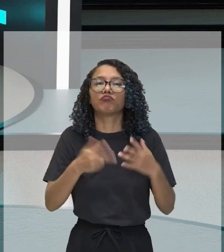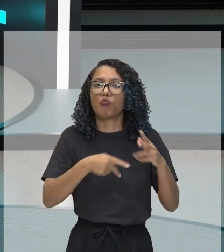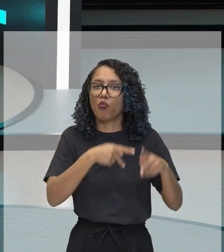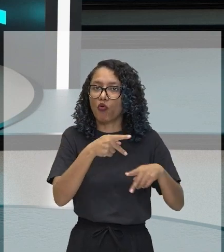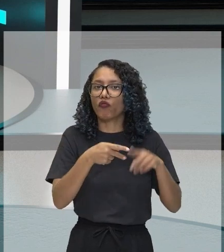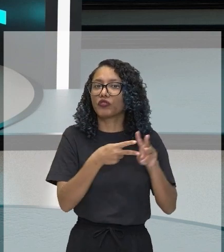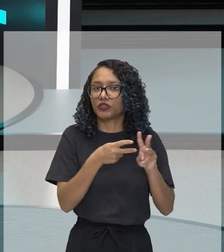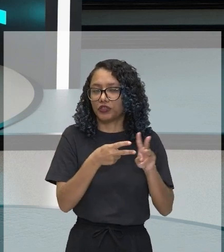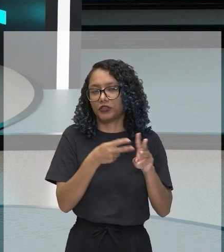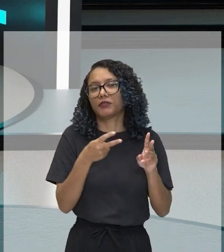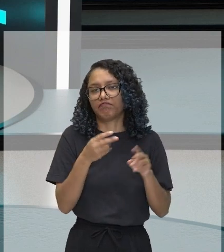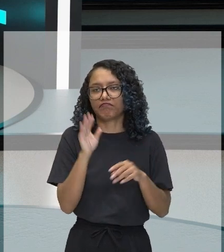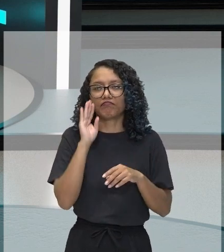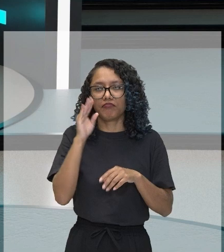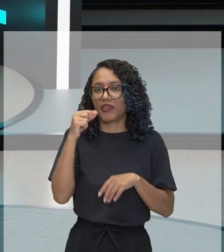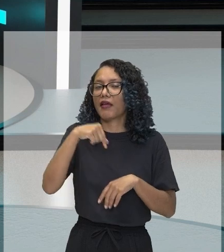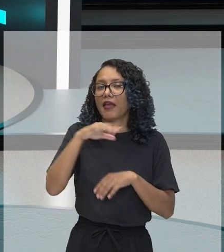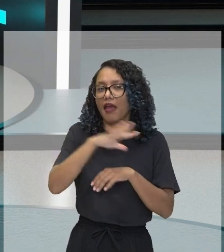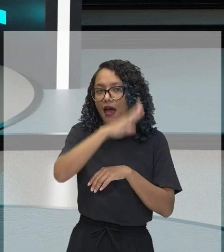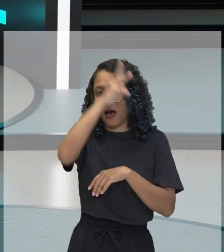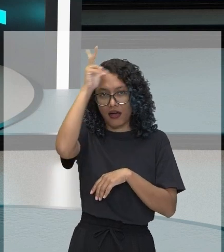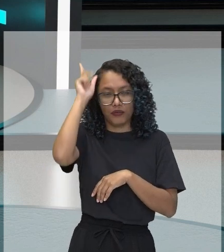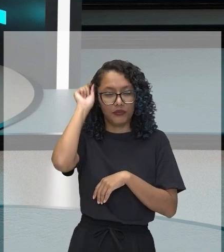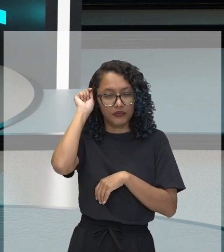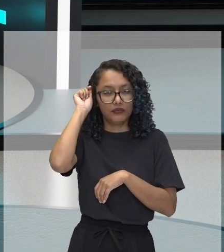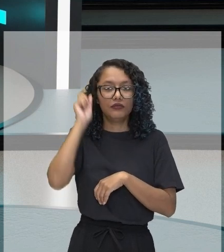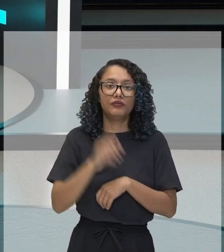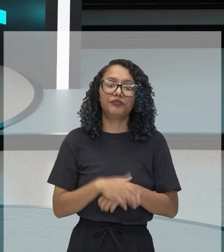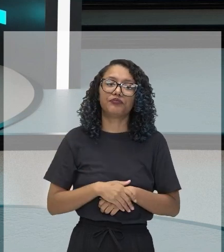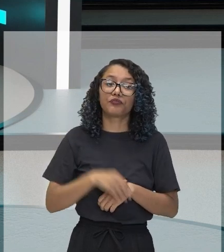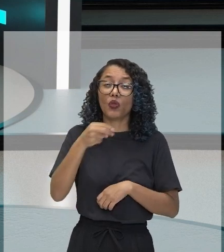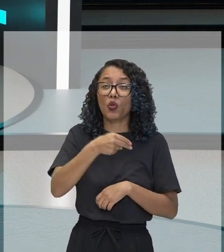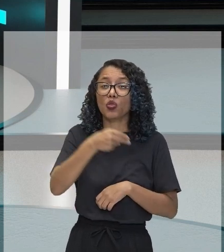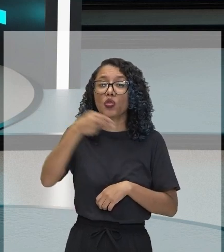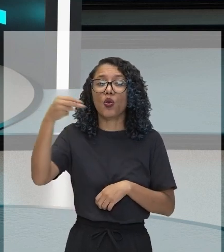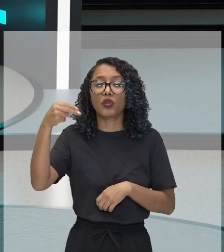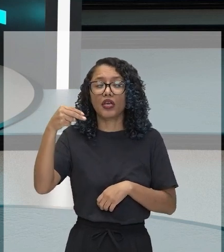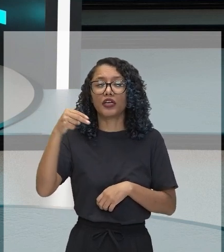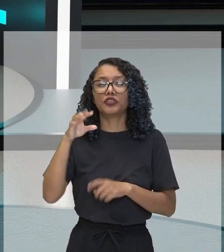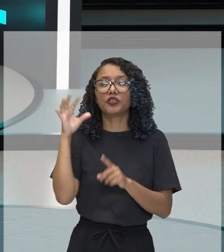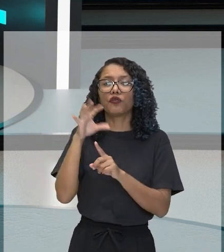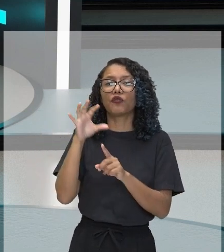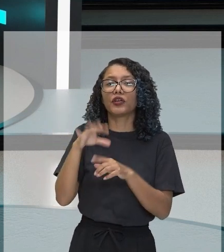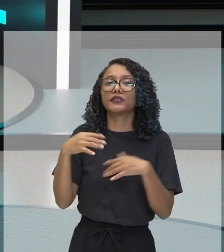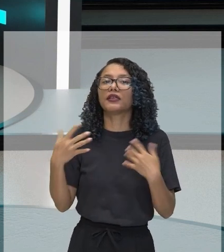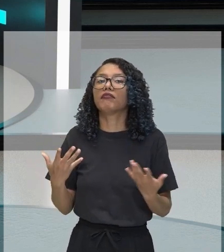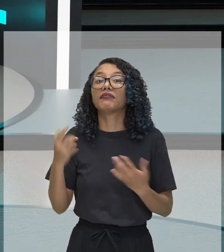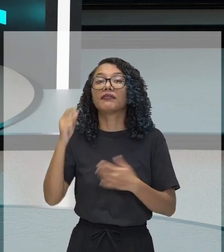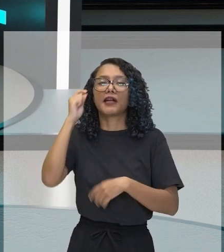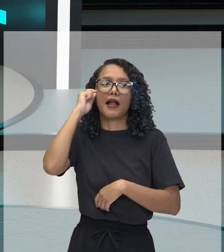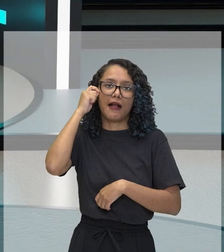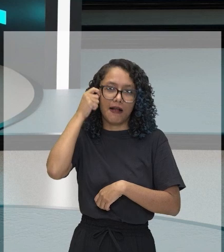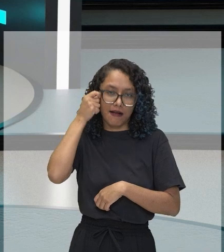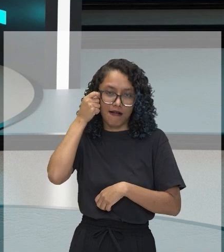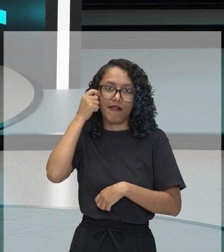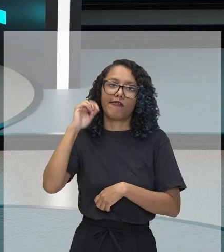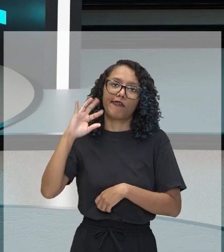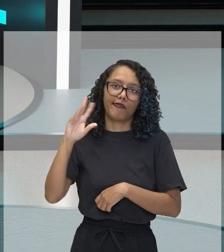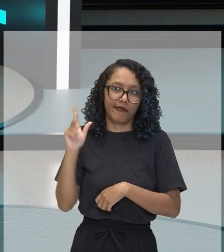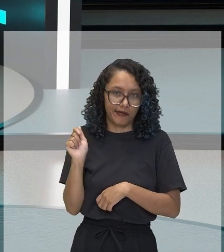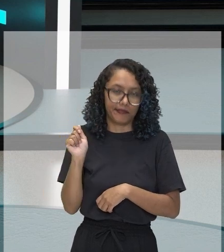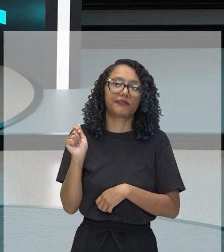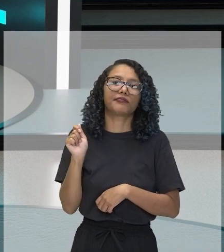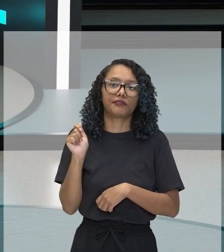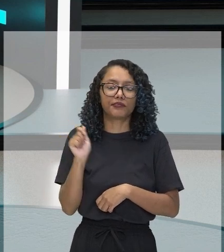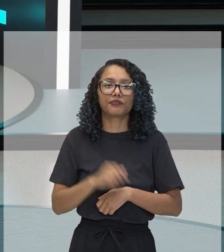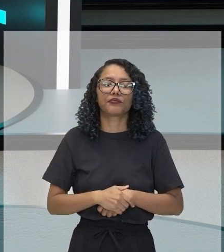aqui no Amazonas. Lá no Nordeste, nós temos mais influências dos africanos. Então,